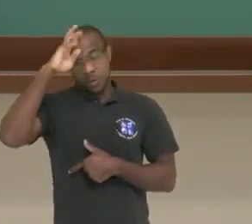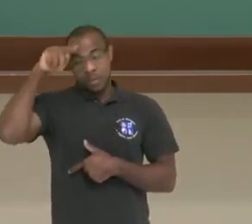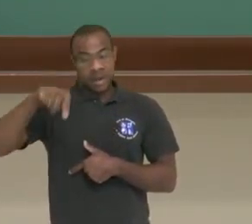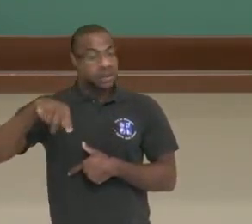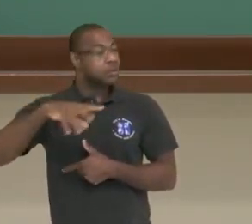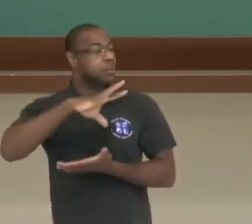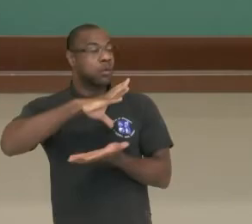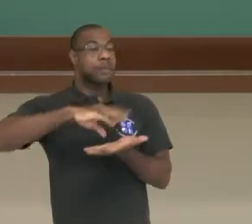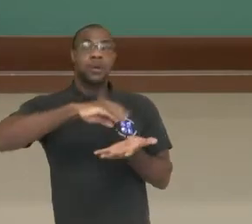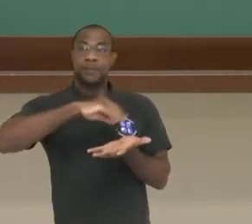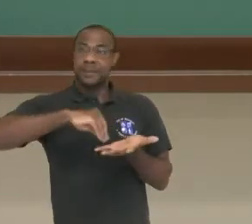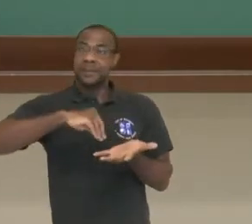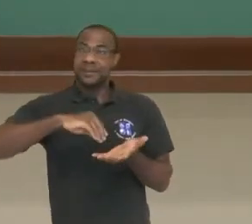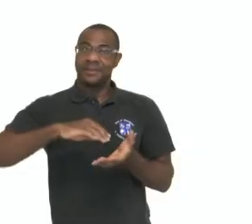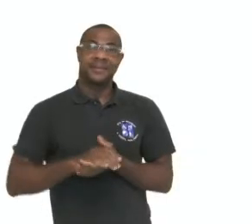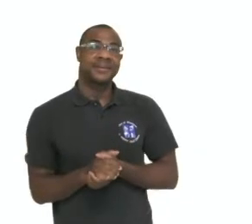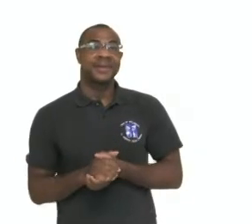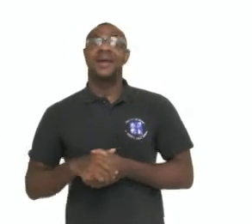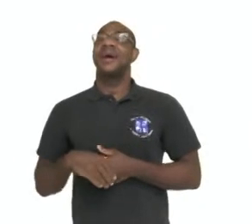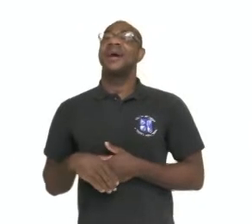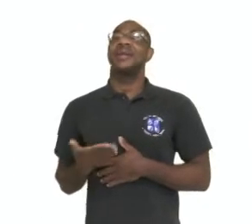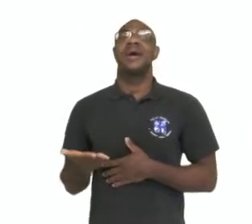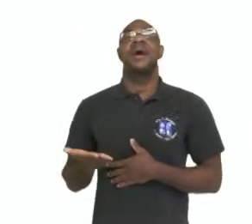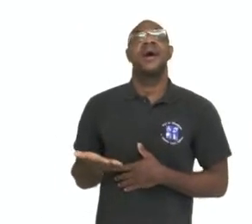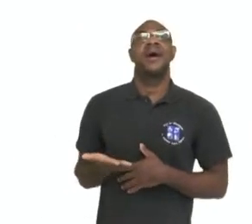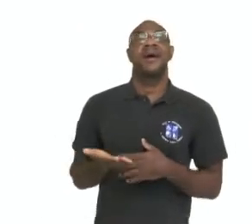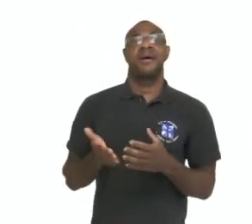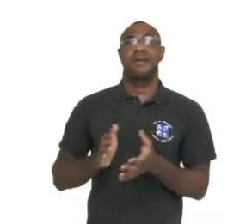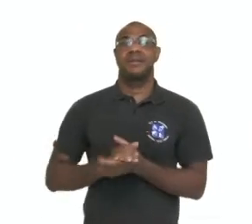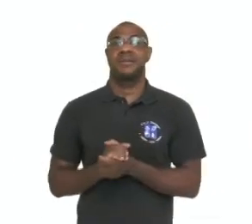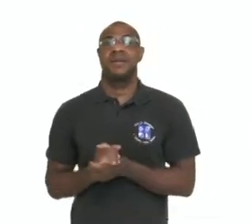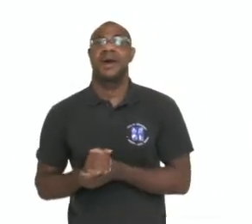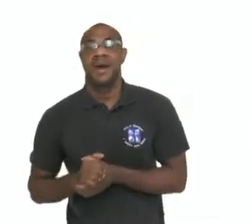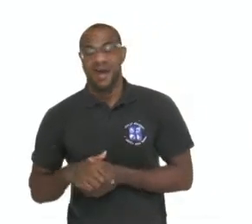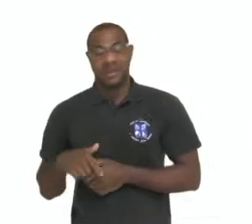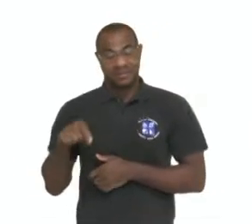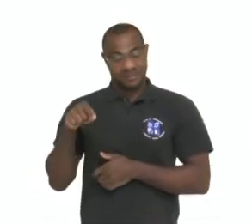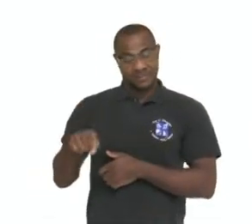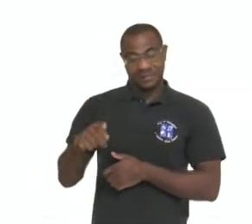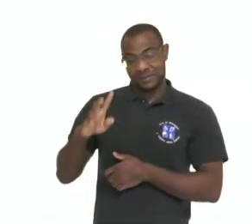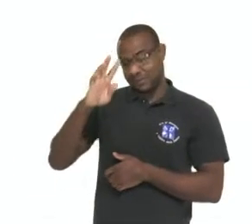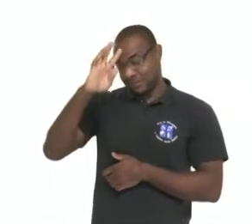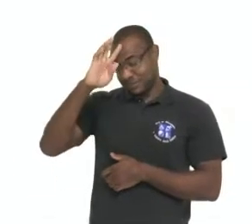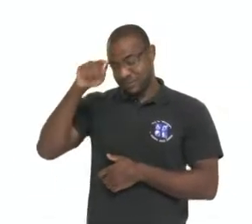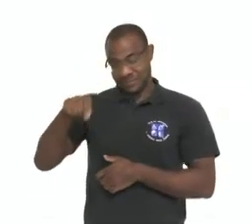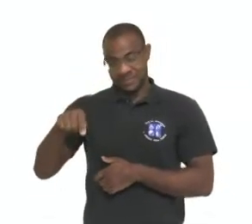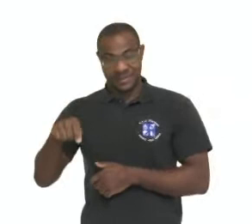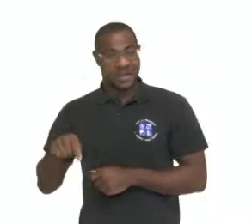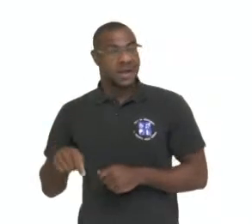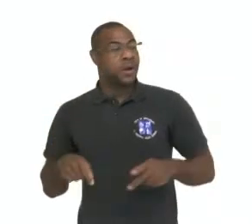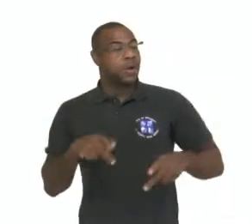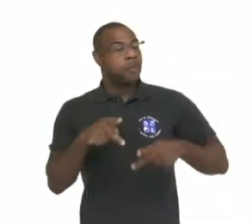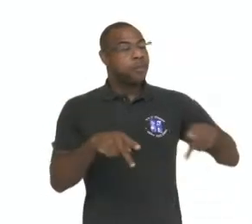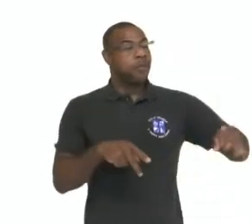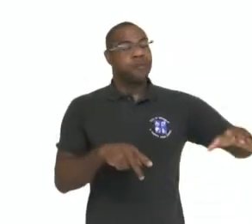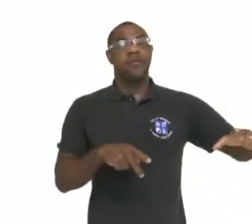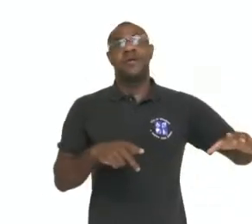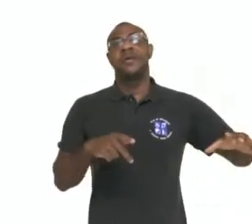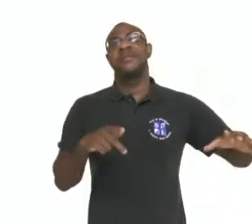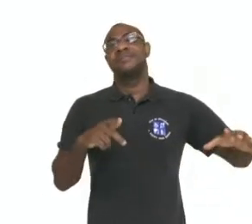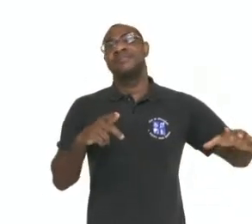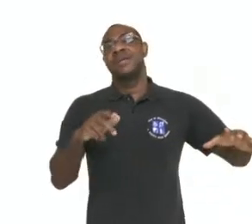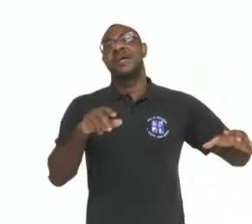chegou a nós. Os romanos chamavam os germanos, são povos do norte, gente, que não conseguiram ser